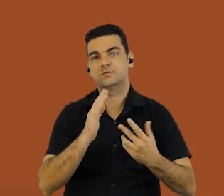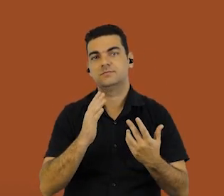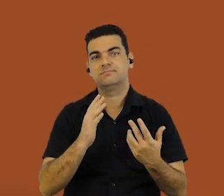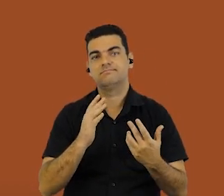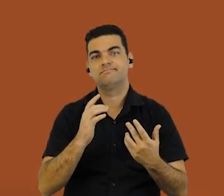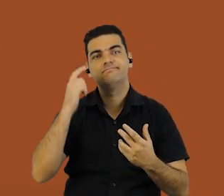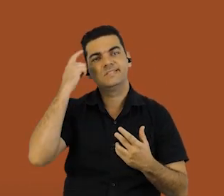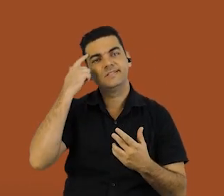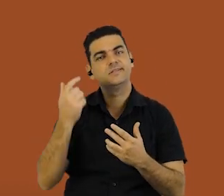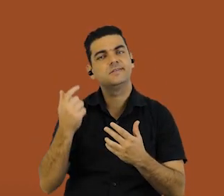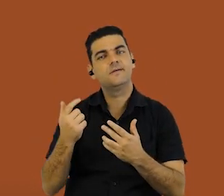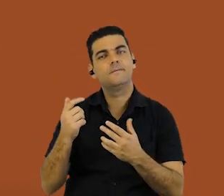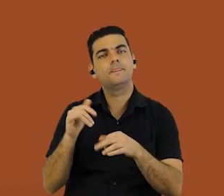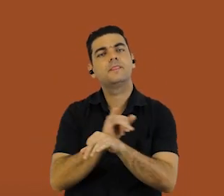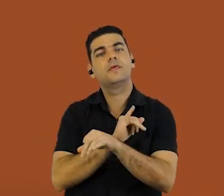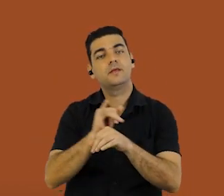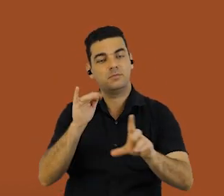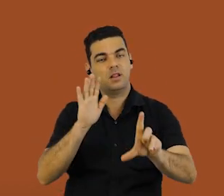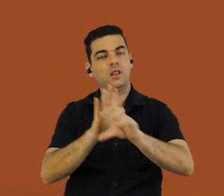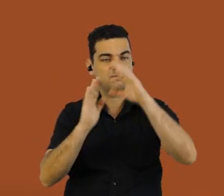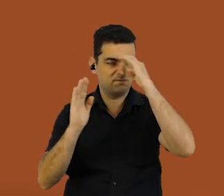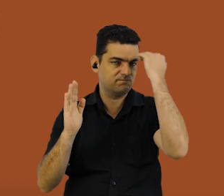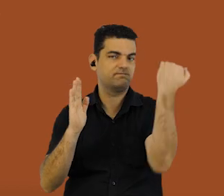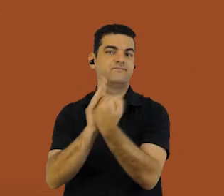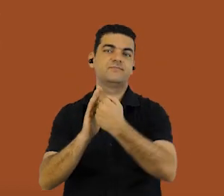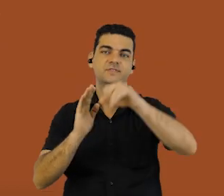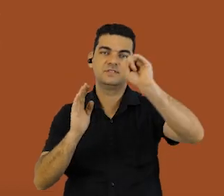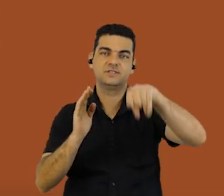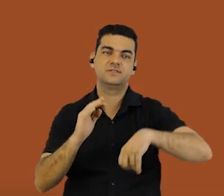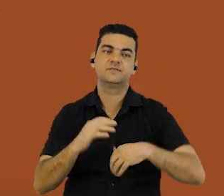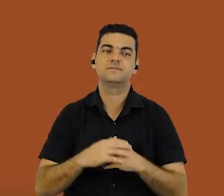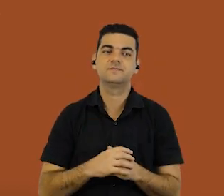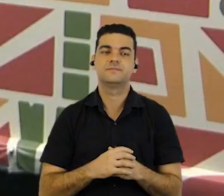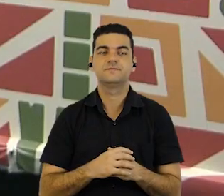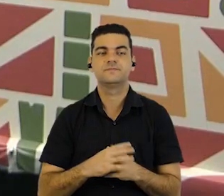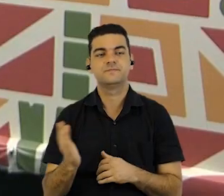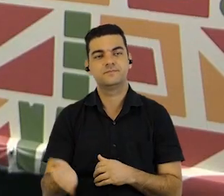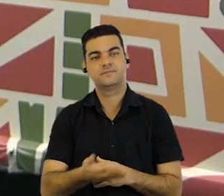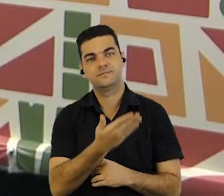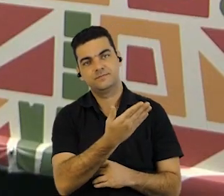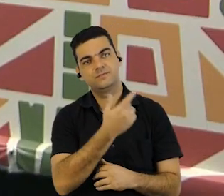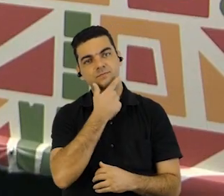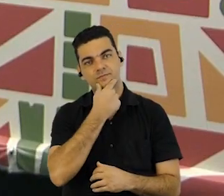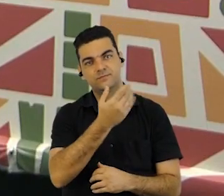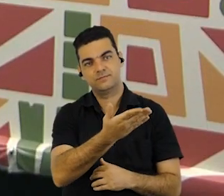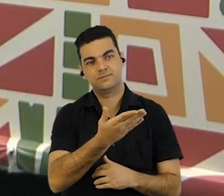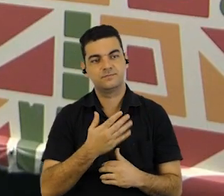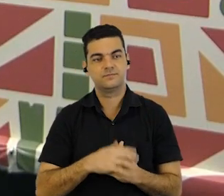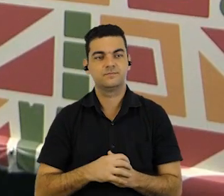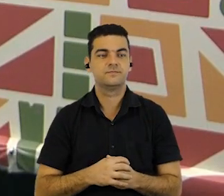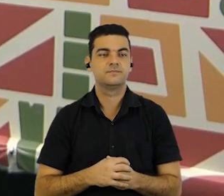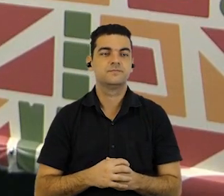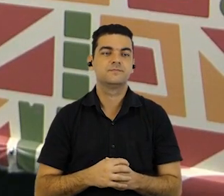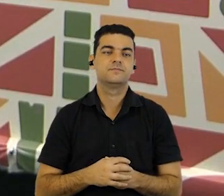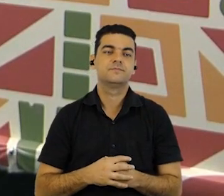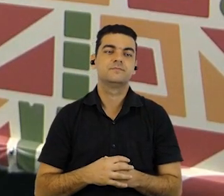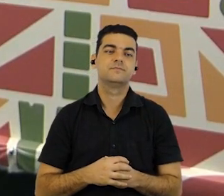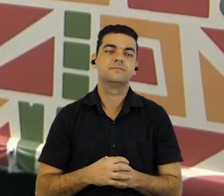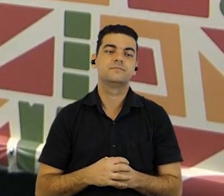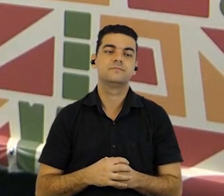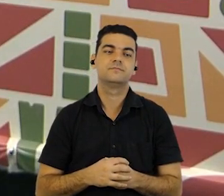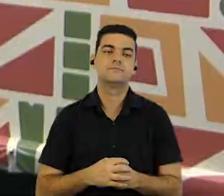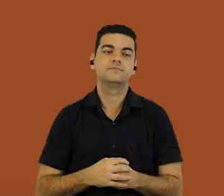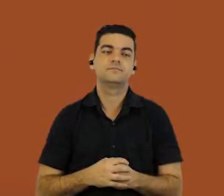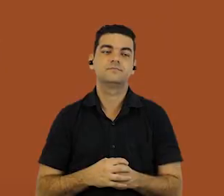implementar e criar mecanismos para que a lei seja cumprida. Eu acho que é por aí. Professor, suas